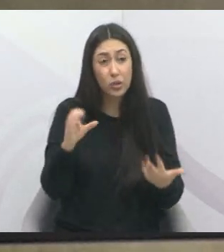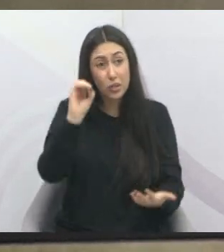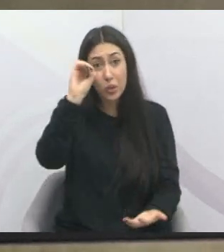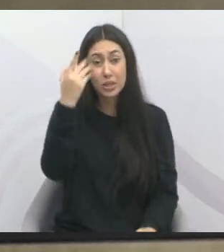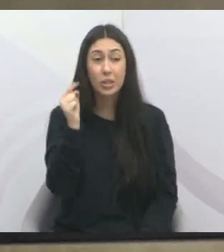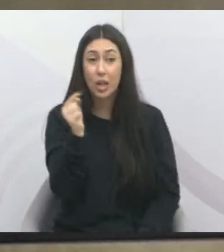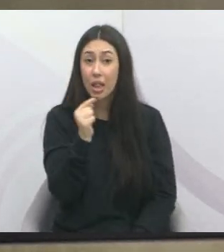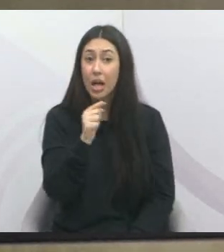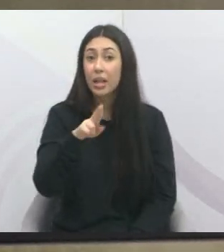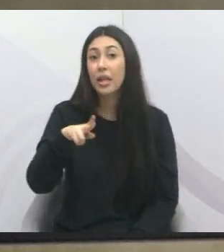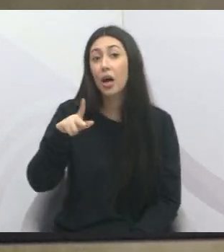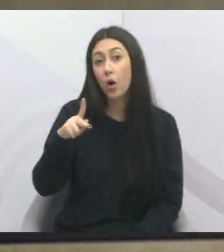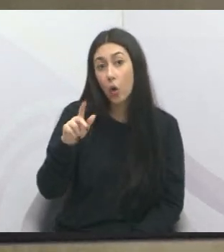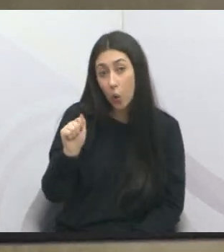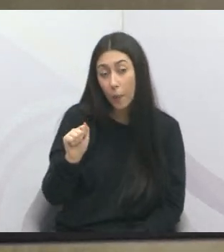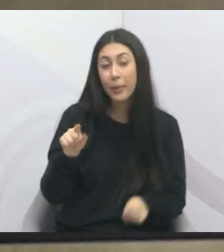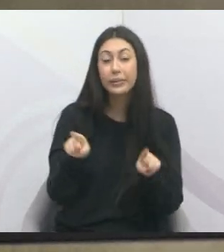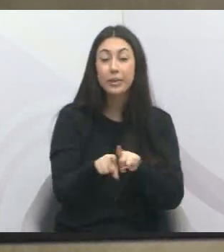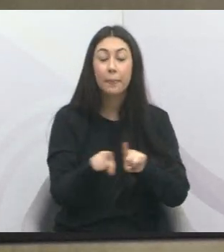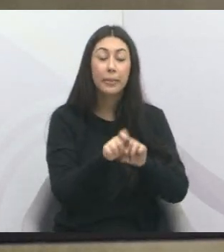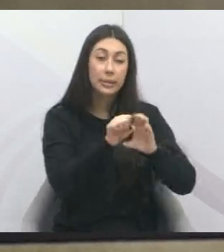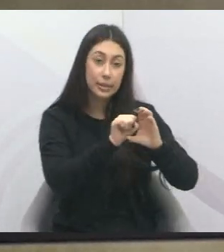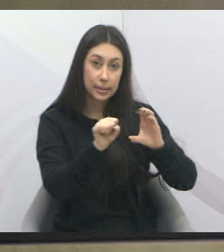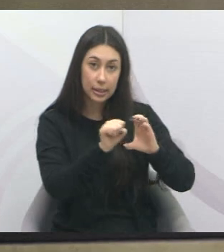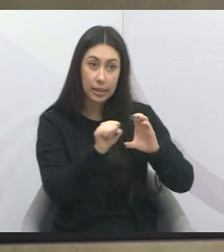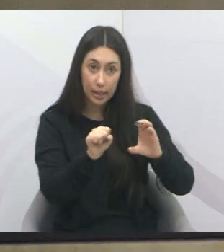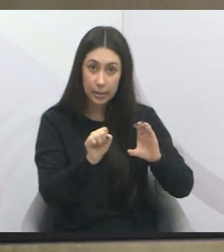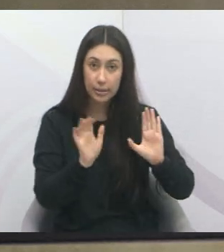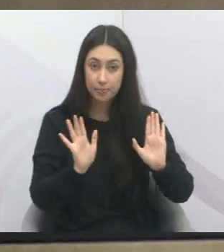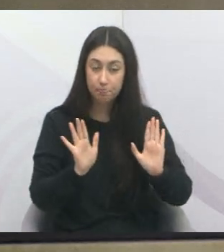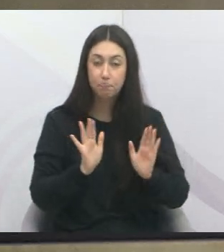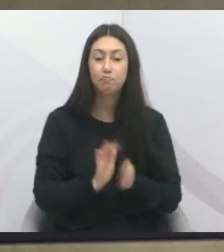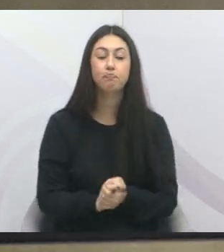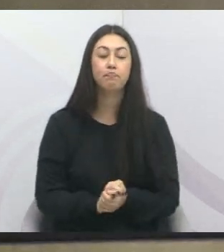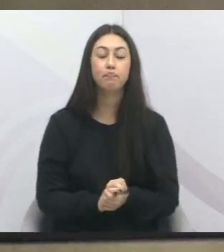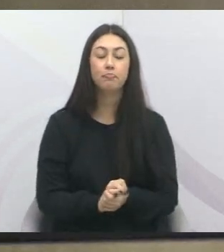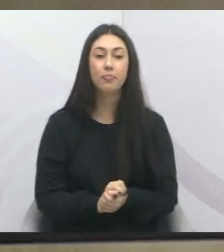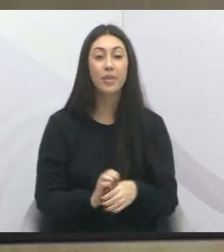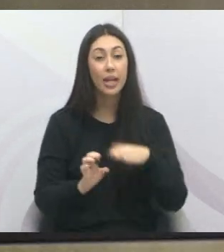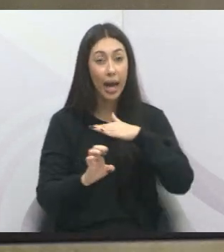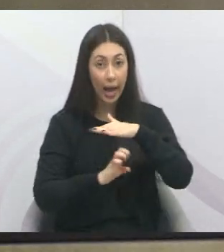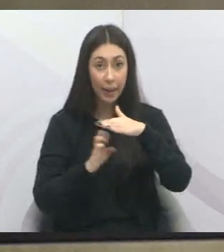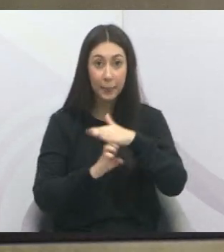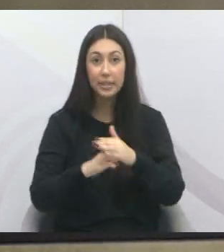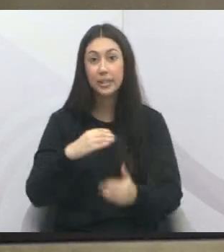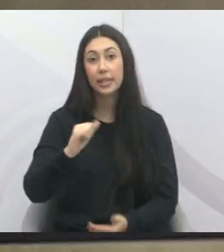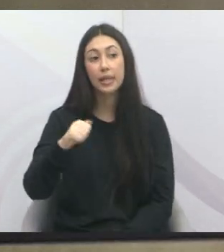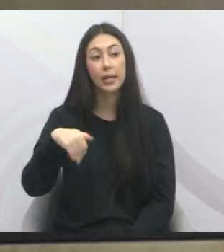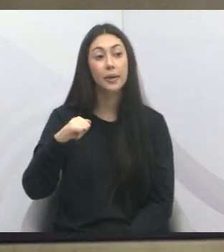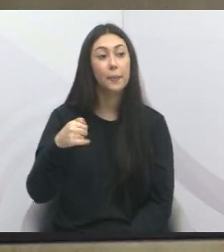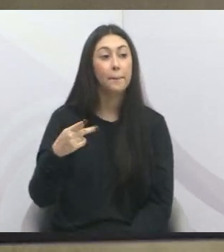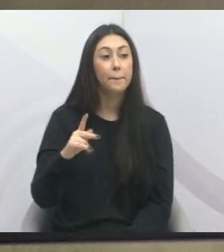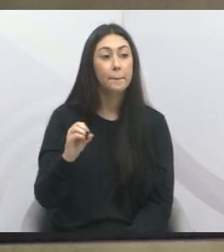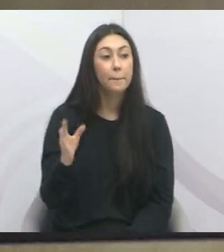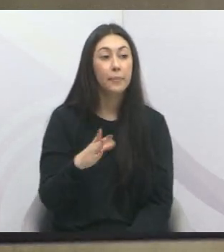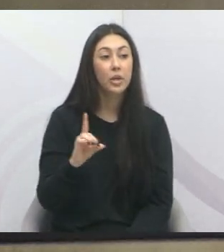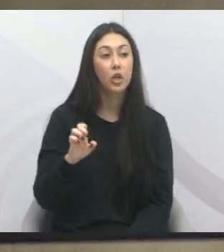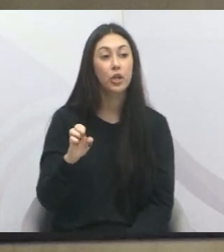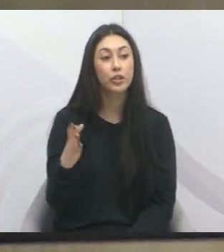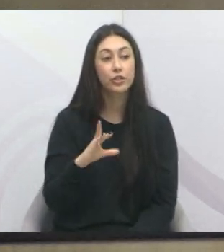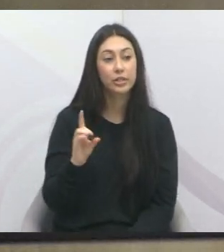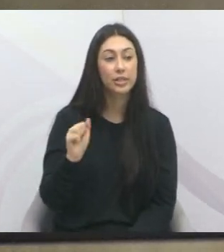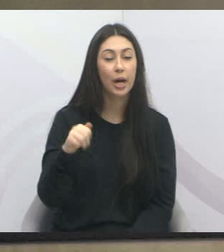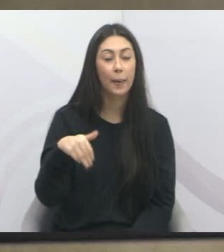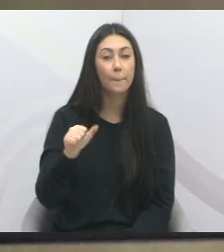na UPA e lá na Santa Casa. Tá? A Caminho de Damasco. A Caminho de Damasco, quando nós